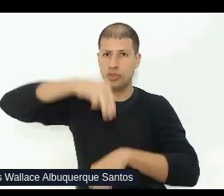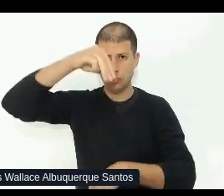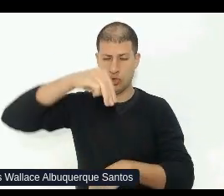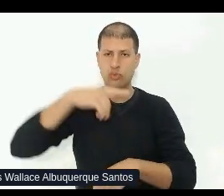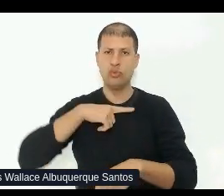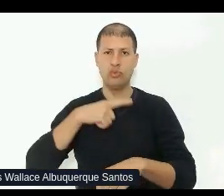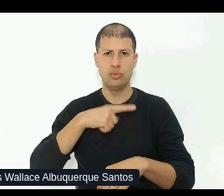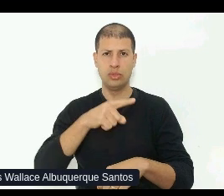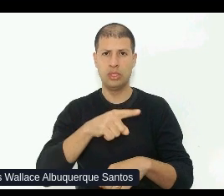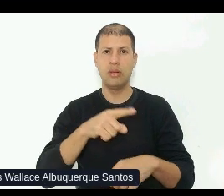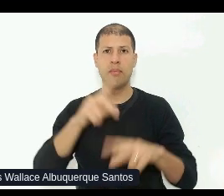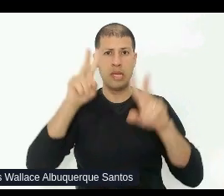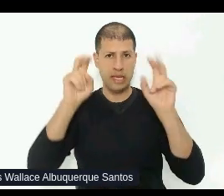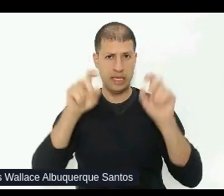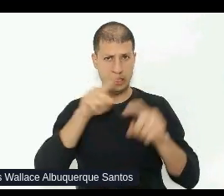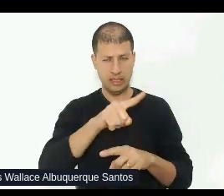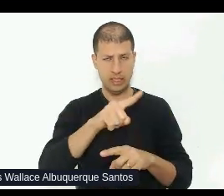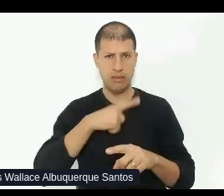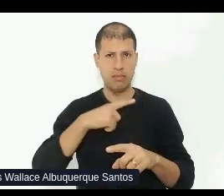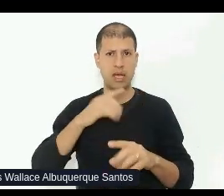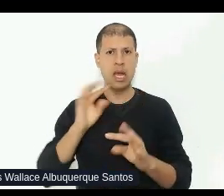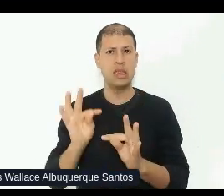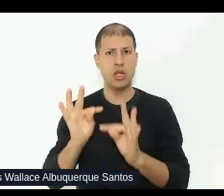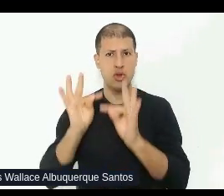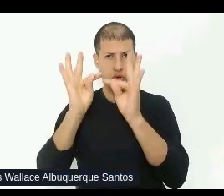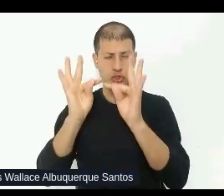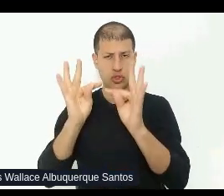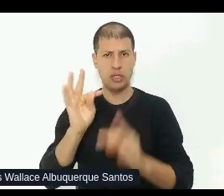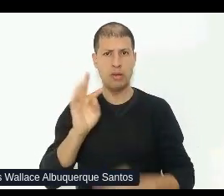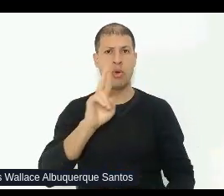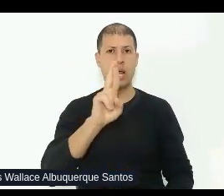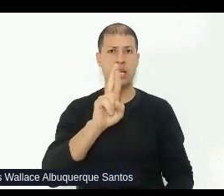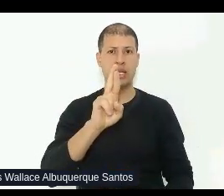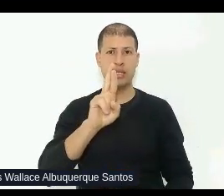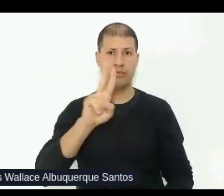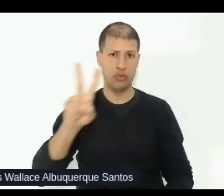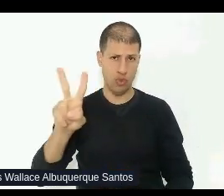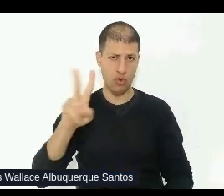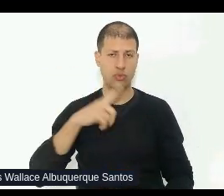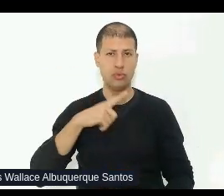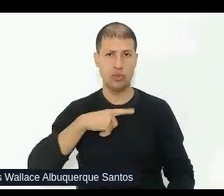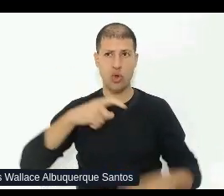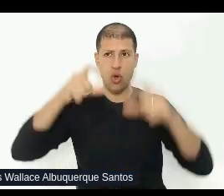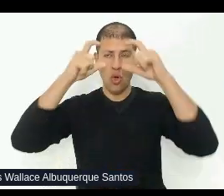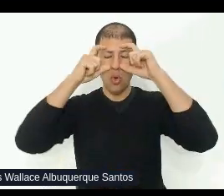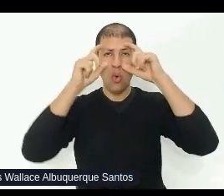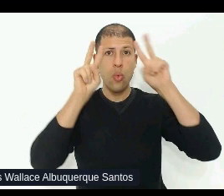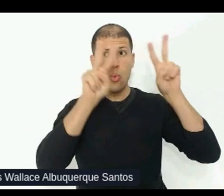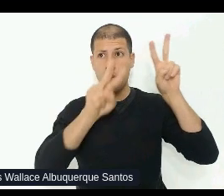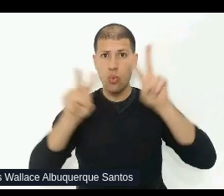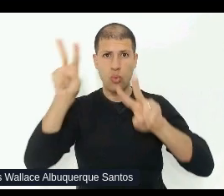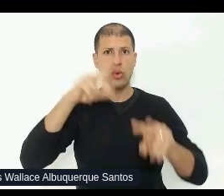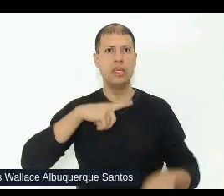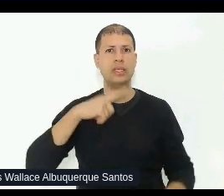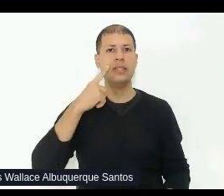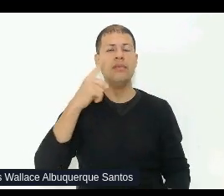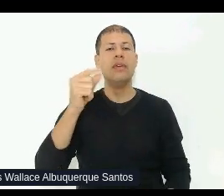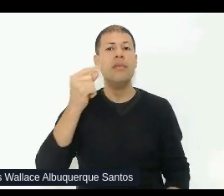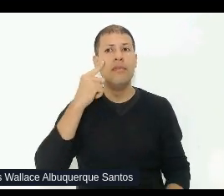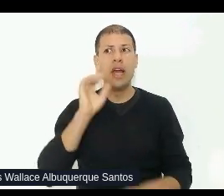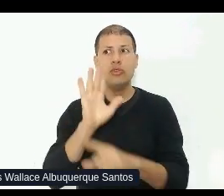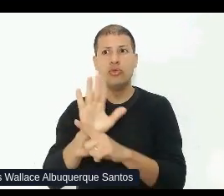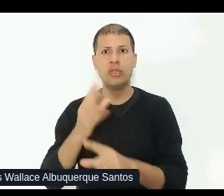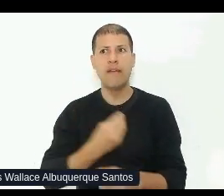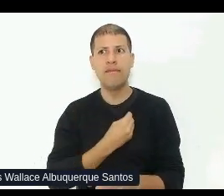eu utilizei a tecnologia de realidade virtual, né, o óculos NVR, para proporcionar qualidade de vida,